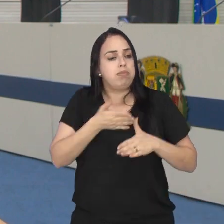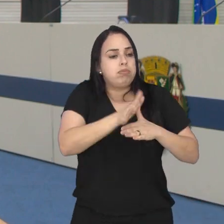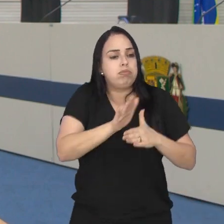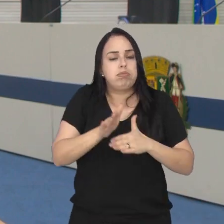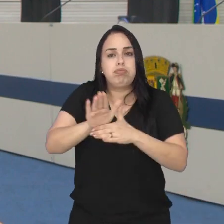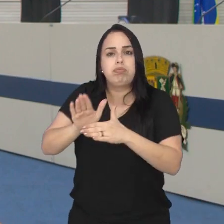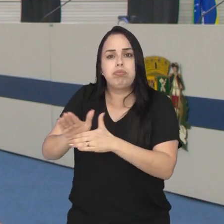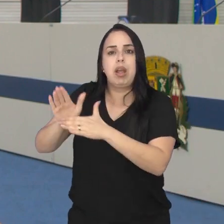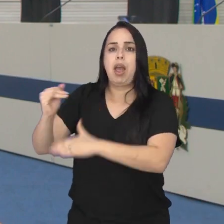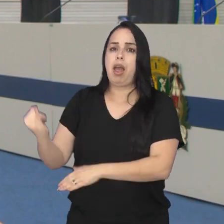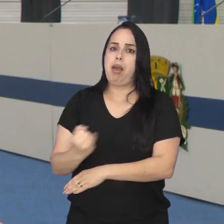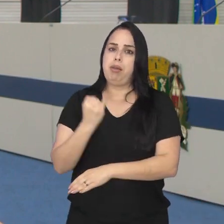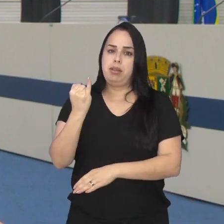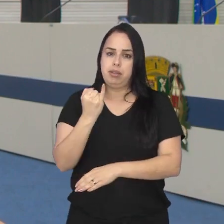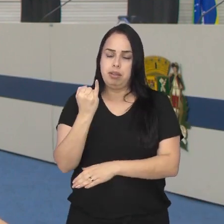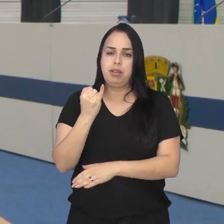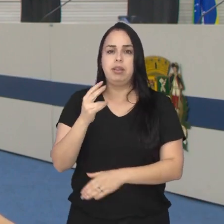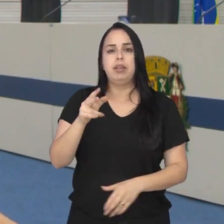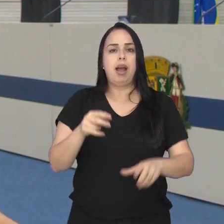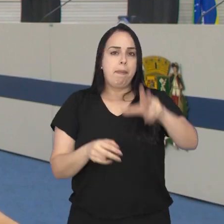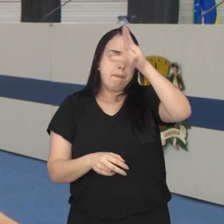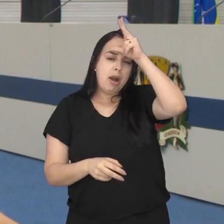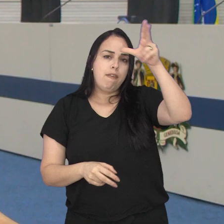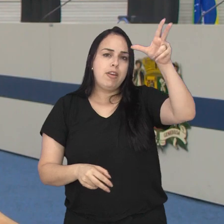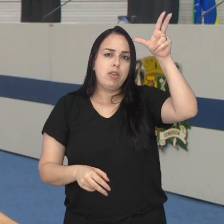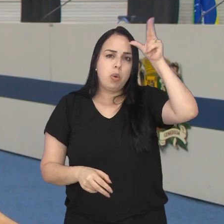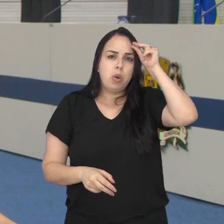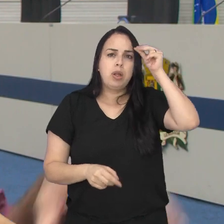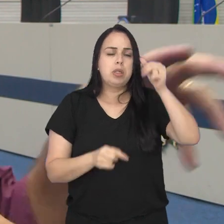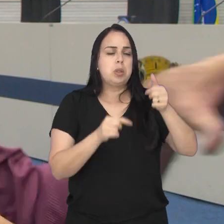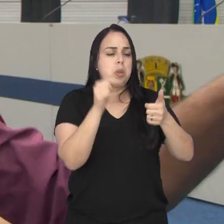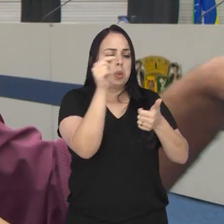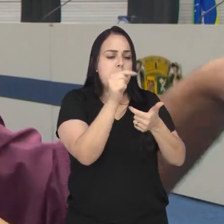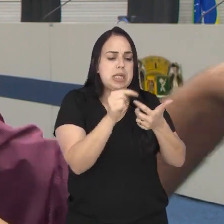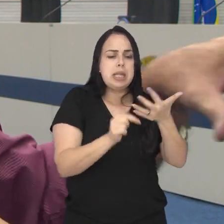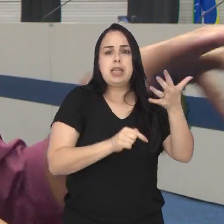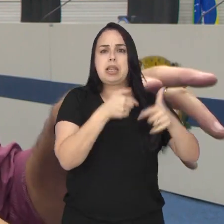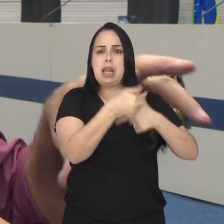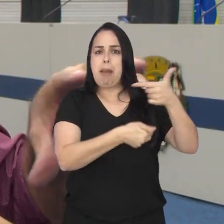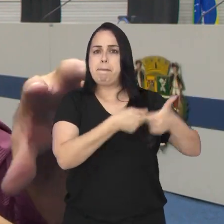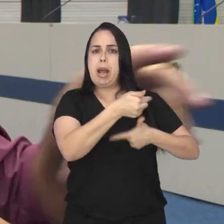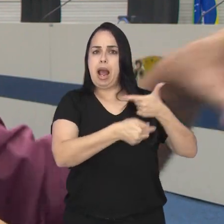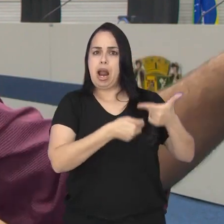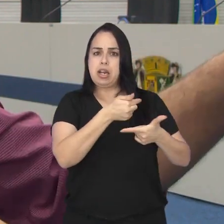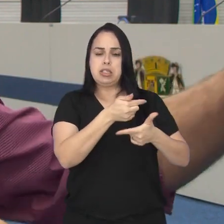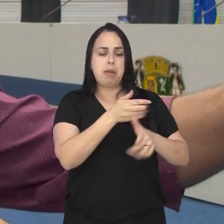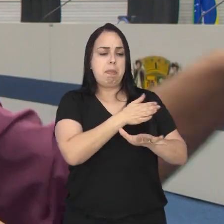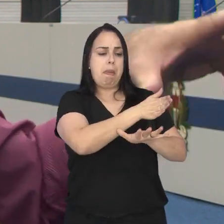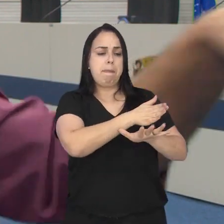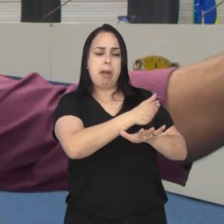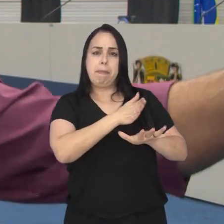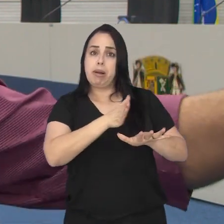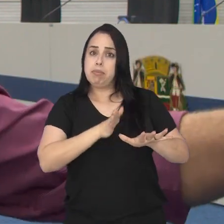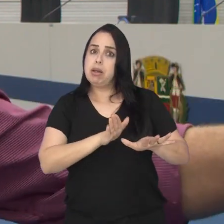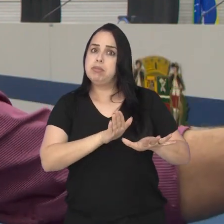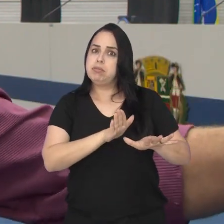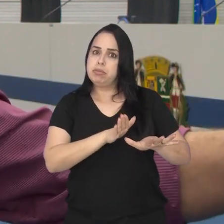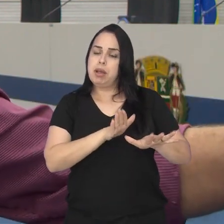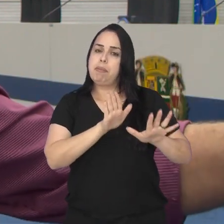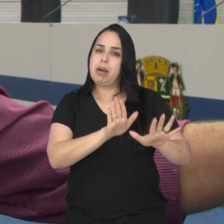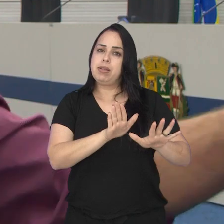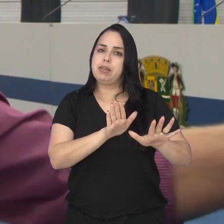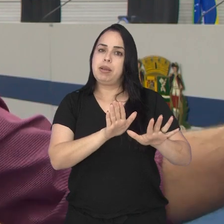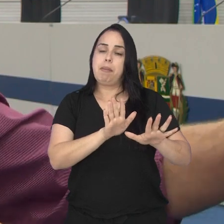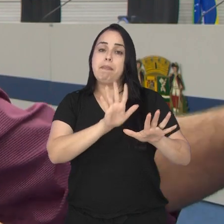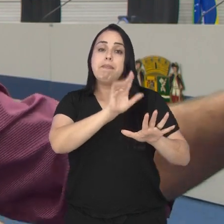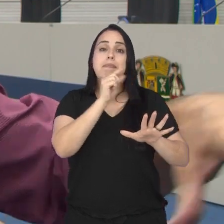secretarias desses trabalhos a gente vê a prefeitura com muito trabalho assim com diversos frentes e trabalho